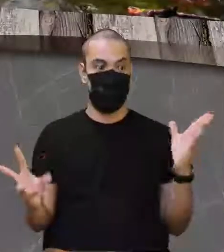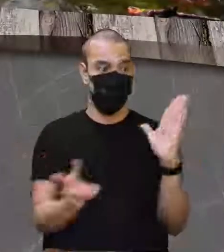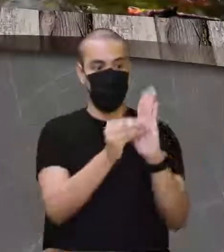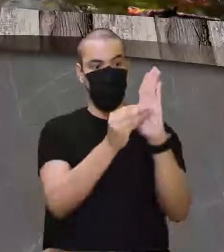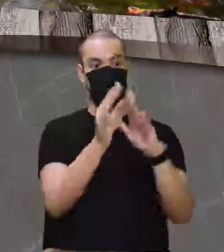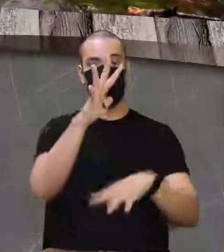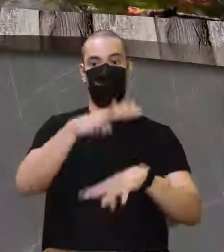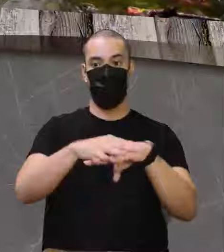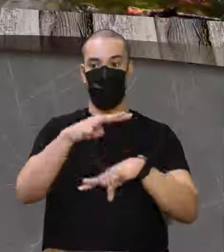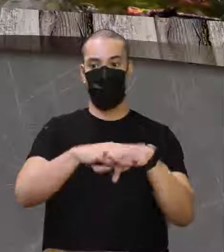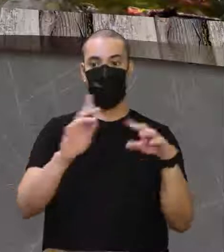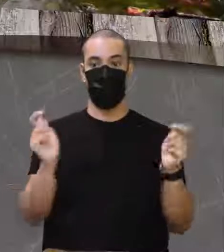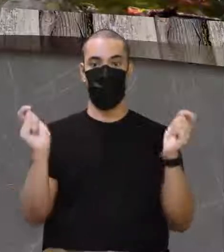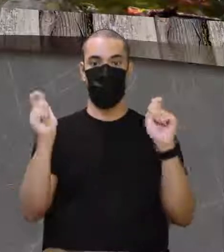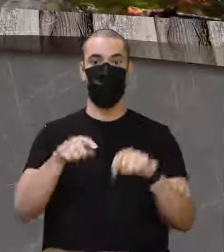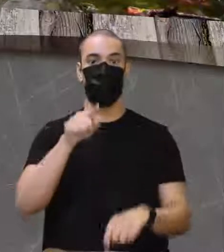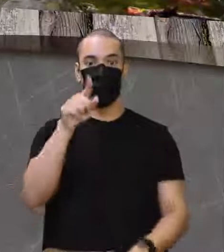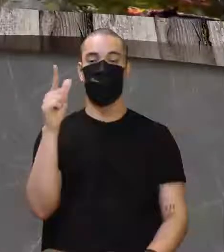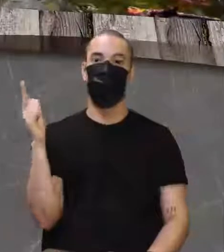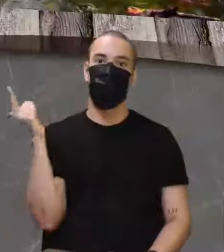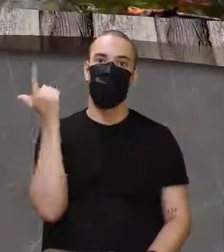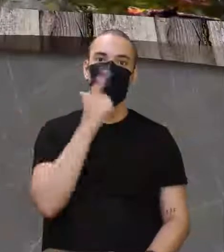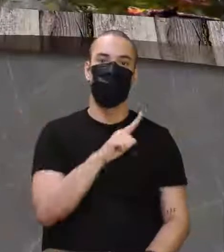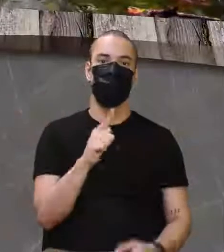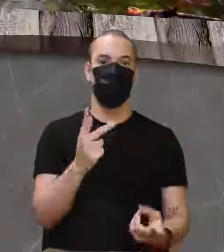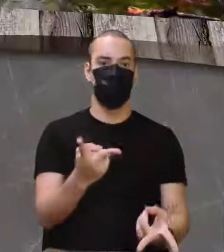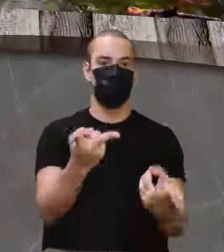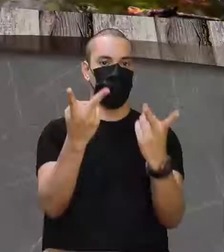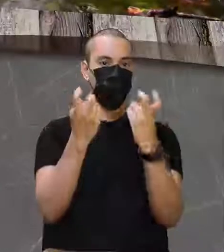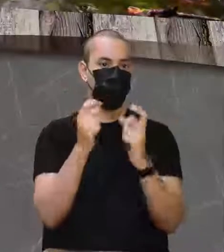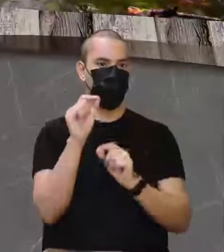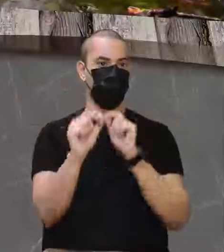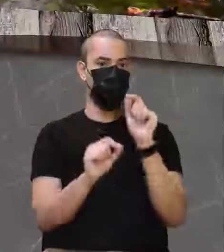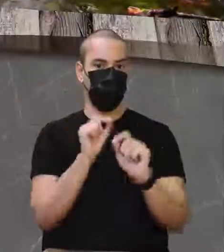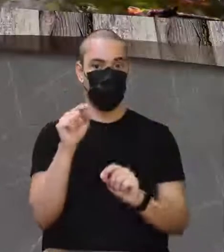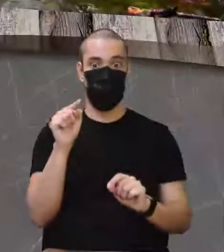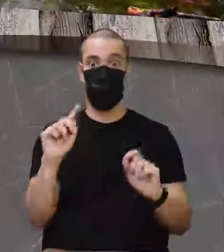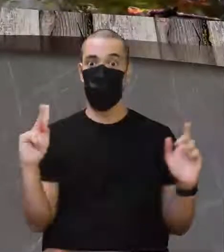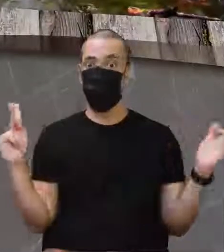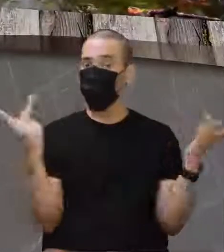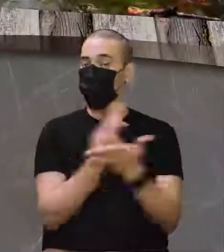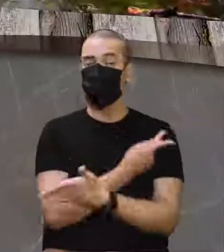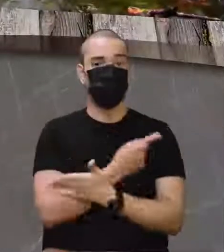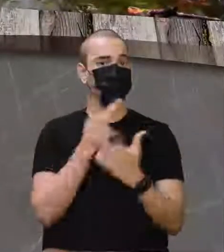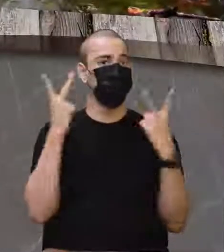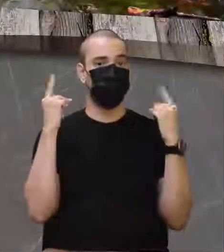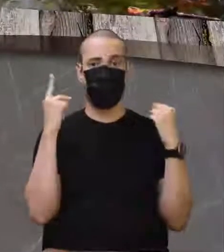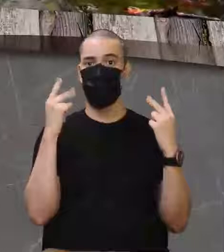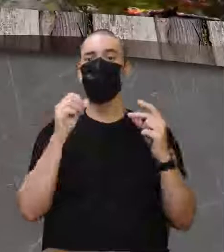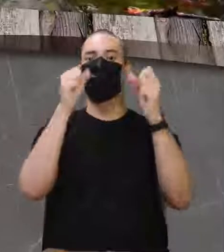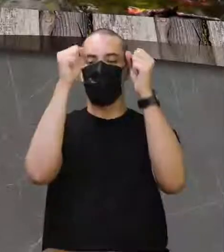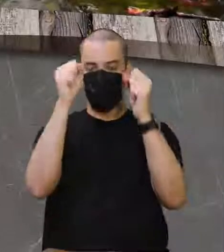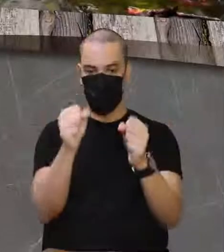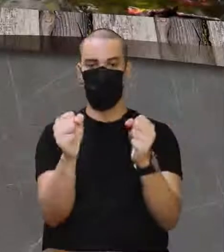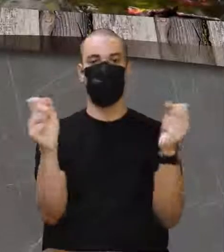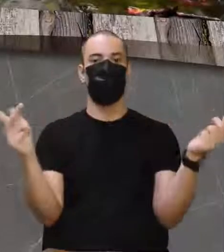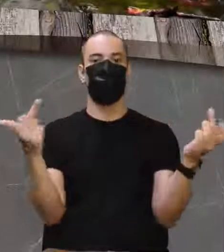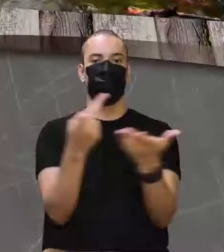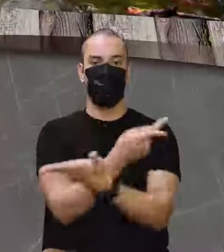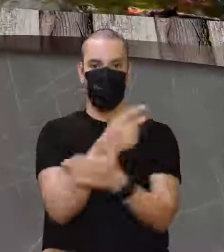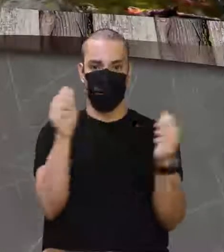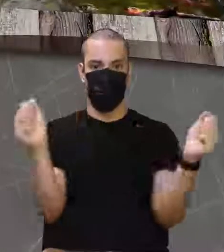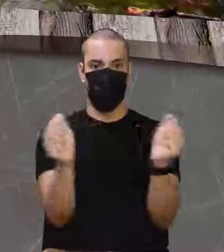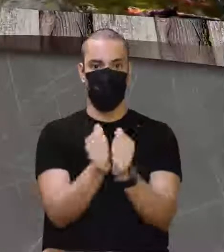ele permitiu que você conseguisse perceber que esses eventos podem acontecer, tá?